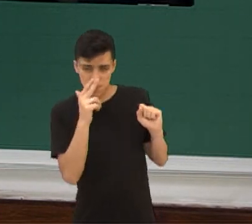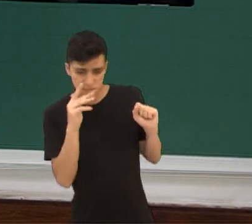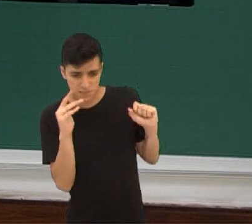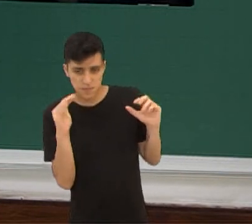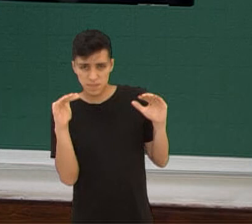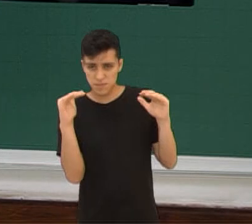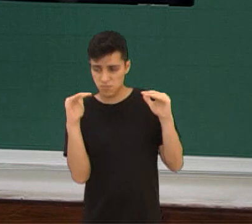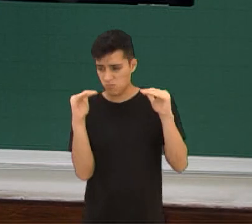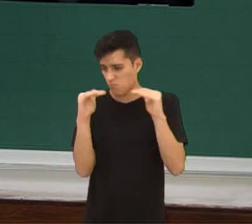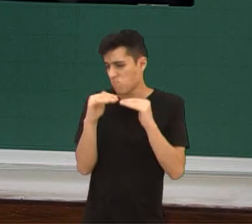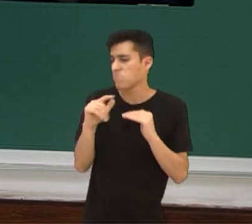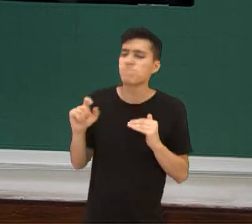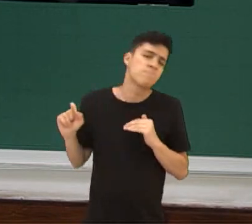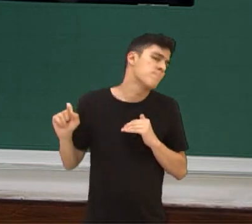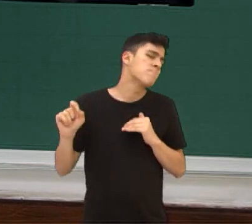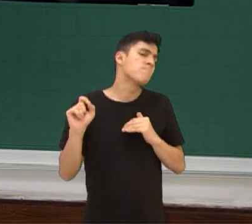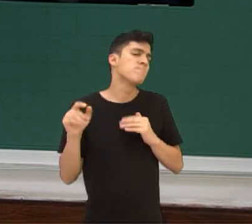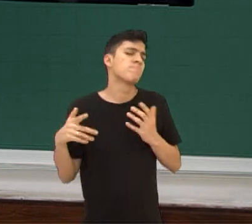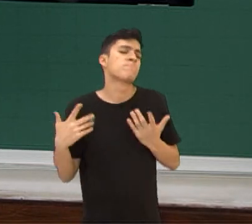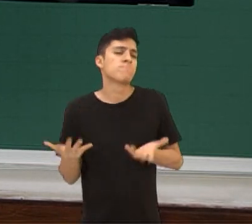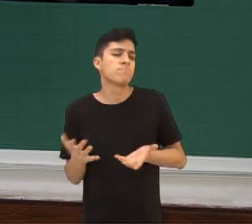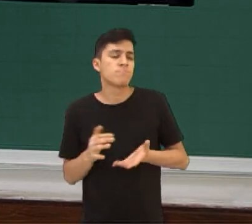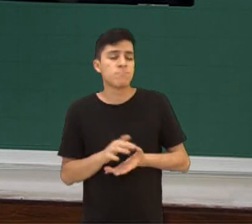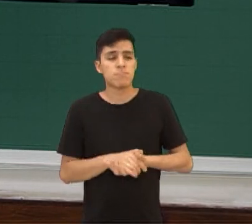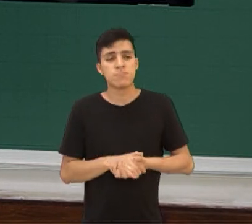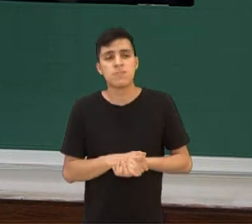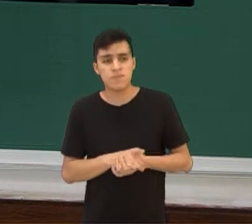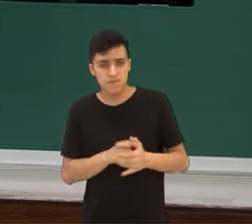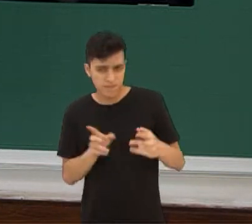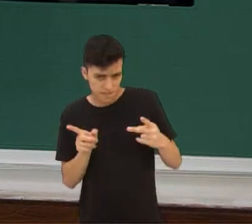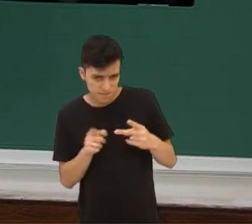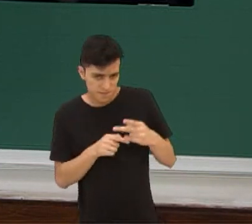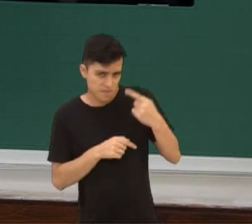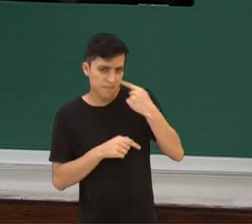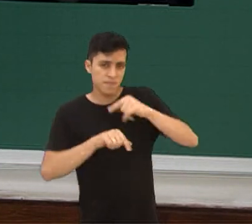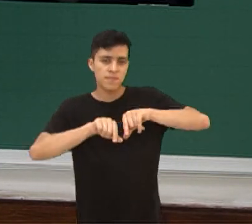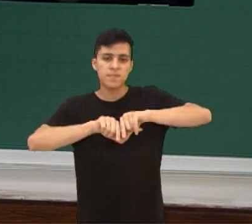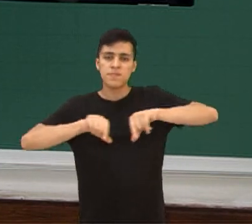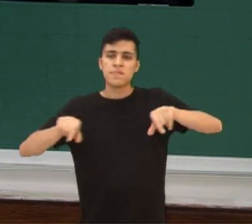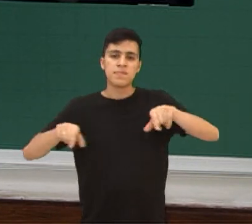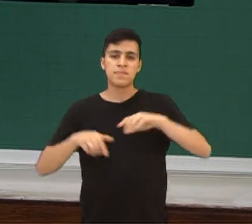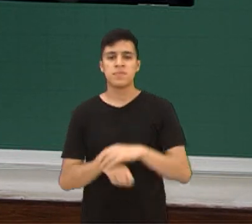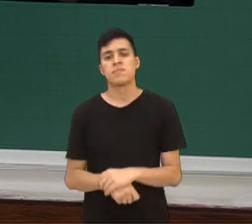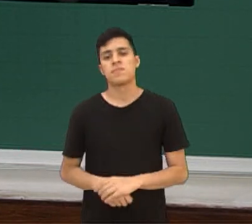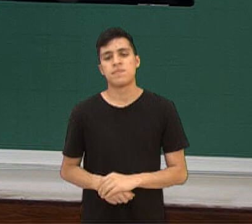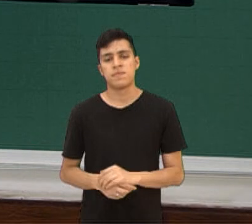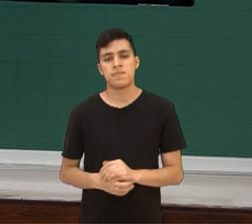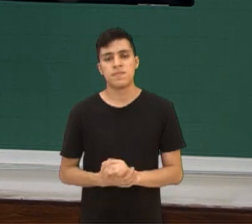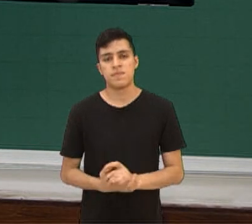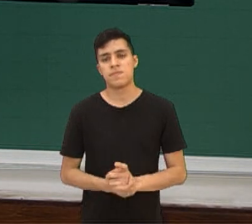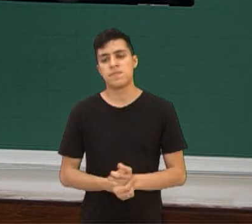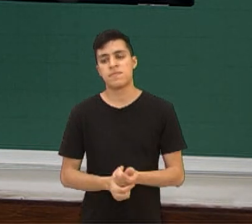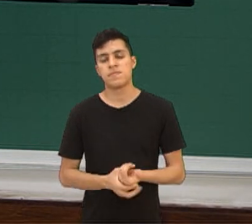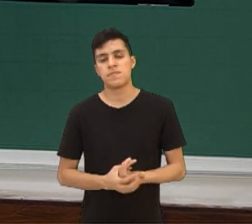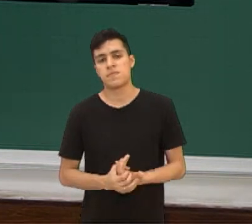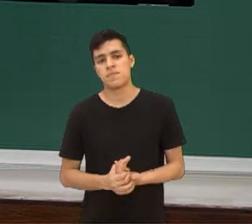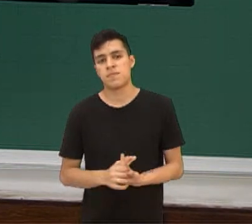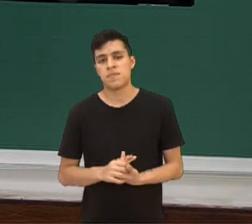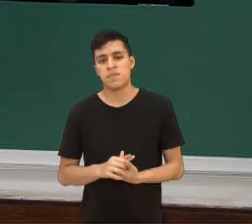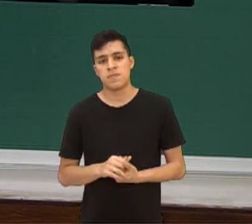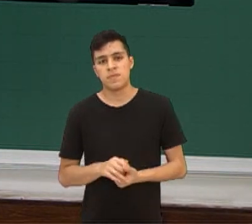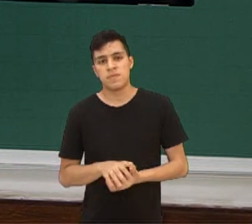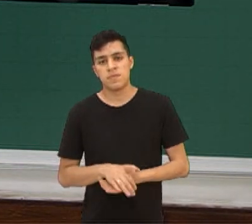correspondido, ele pode ser sinônimo do quê? E 2, em la frase se puso contentíssimo, que vem do verbo